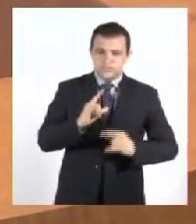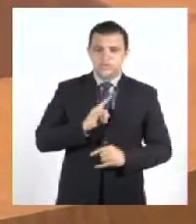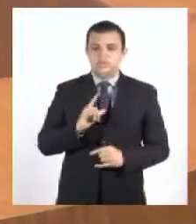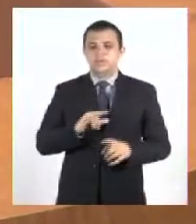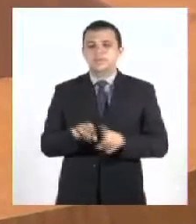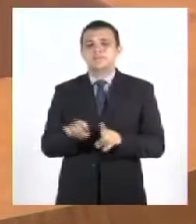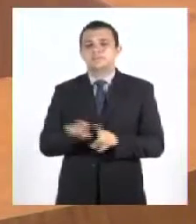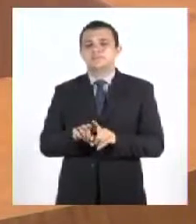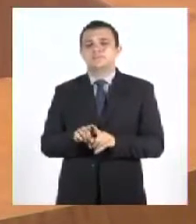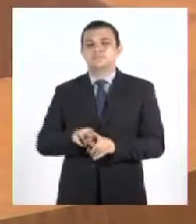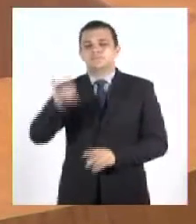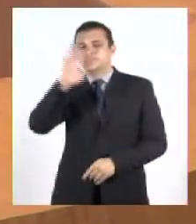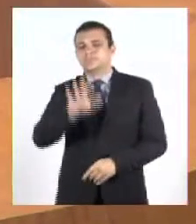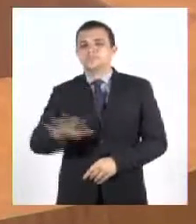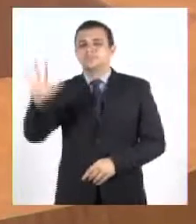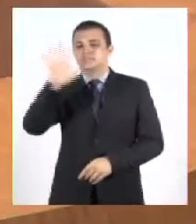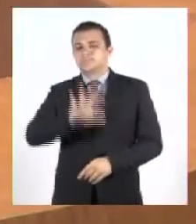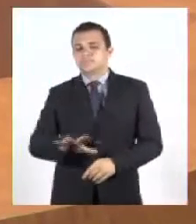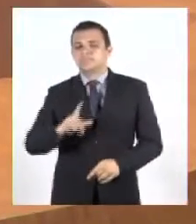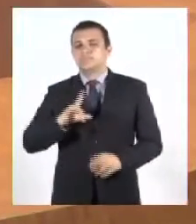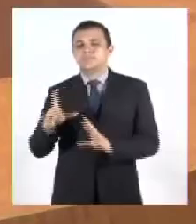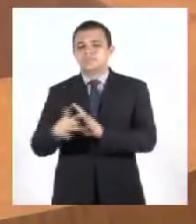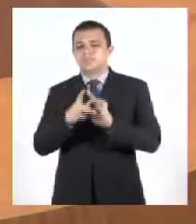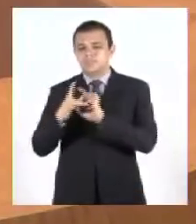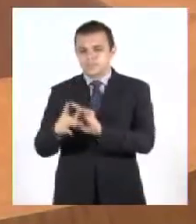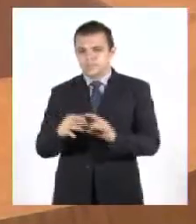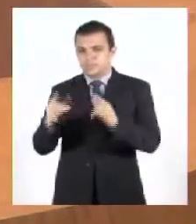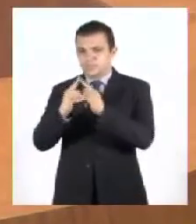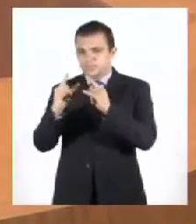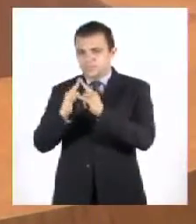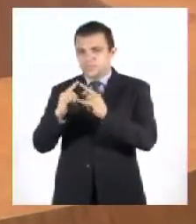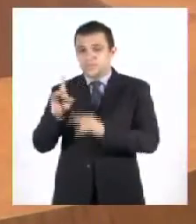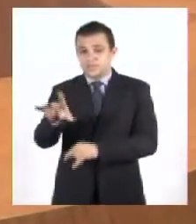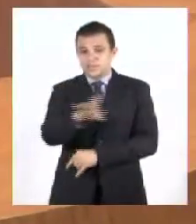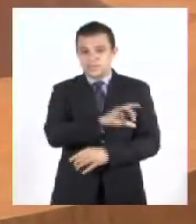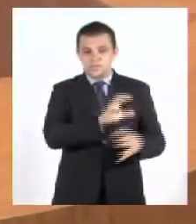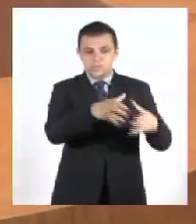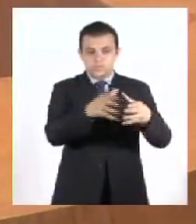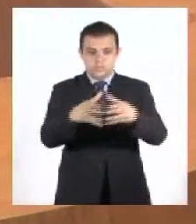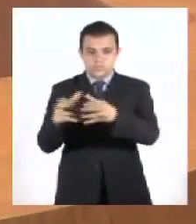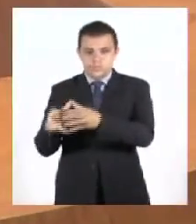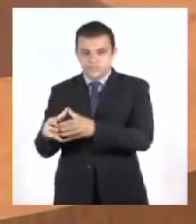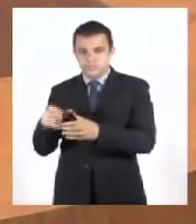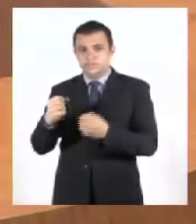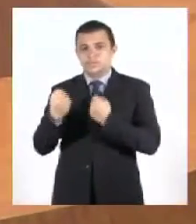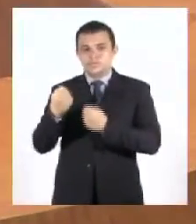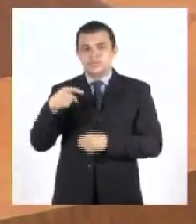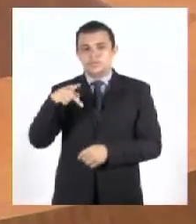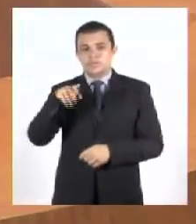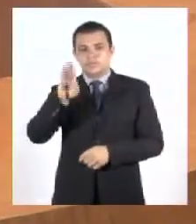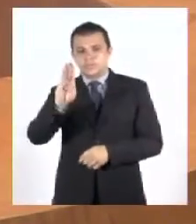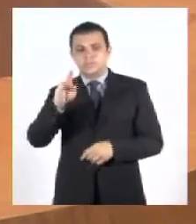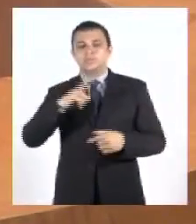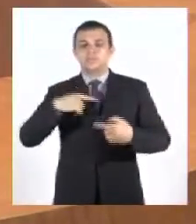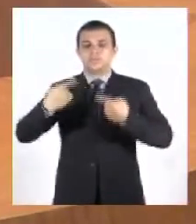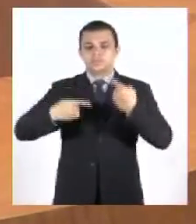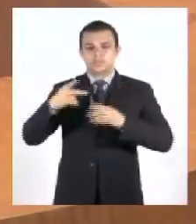que é esta regularmente compreendida na liberdade política de cada poder público. Dessa forma,